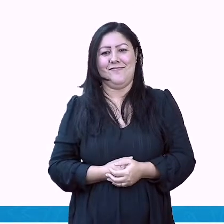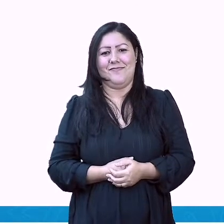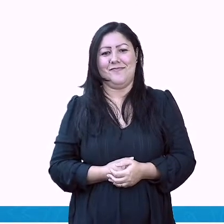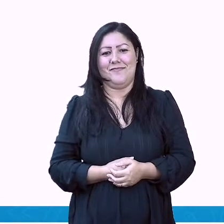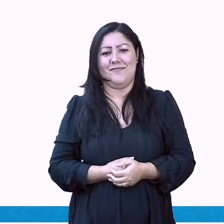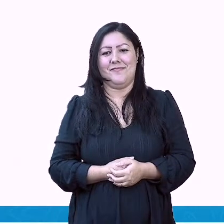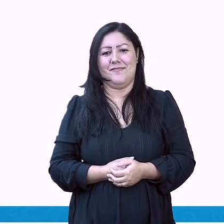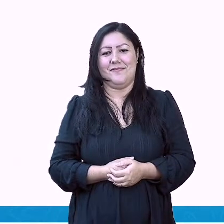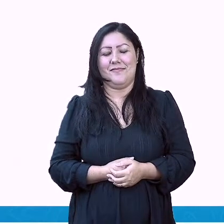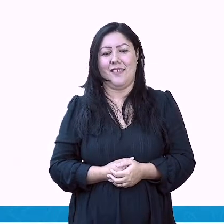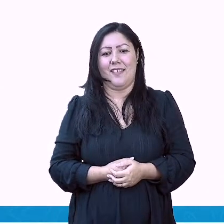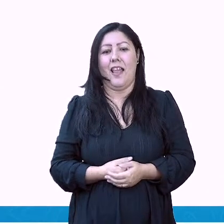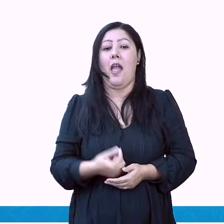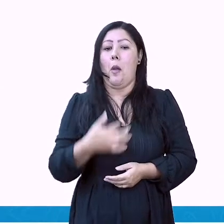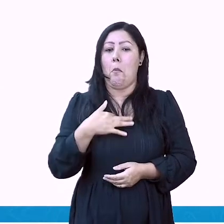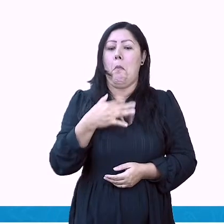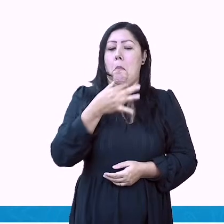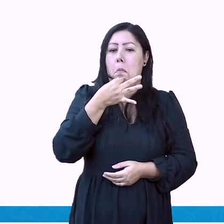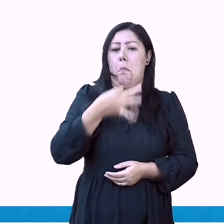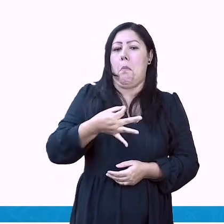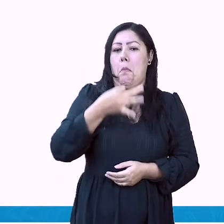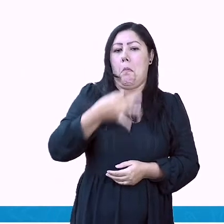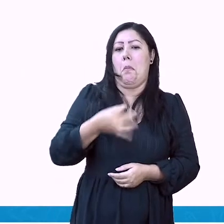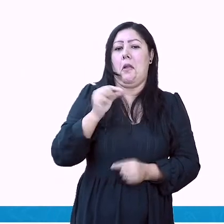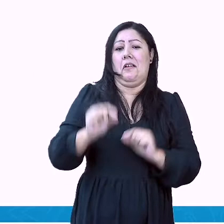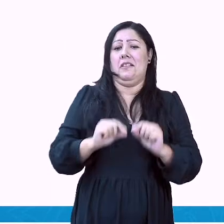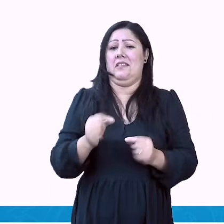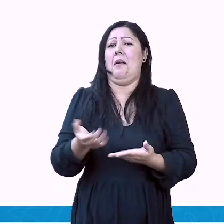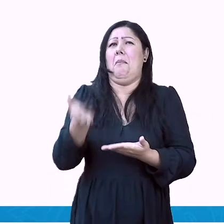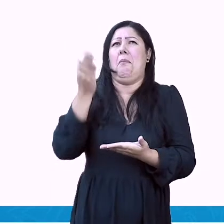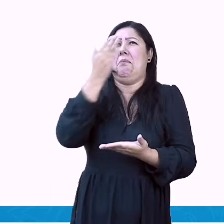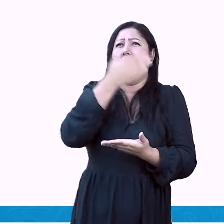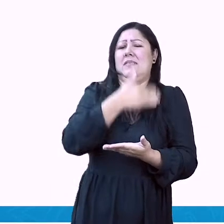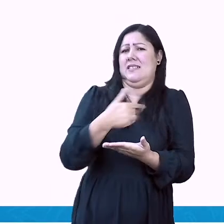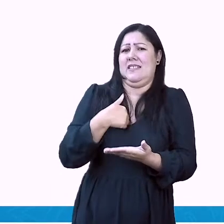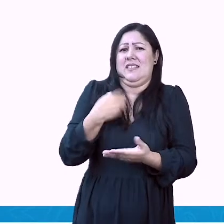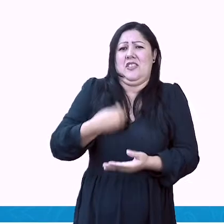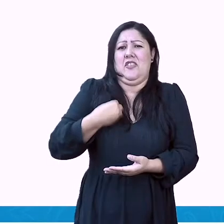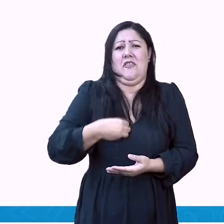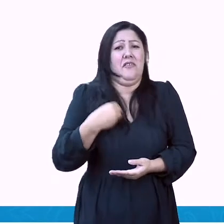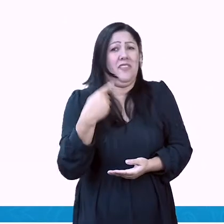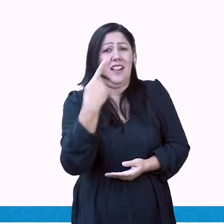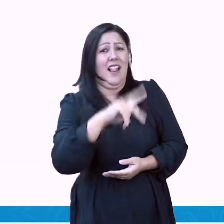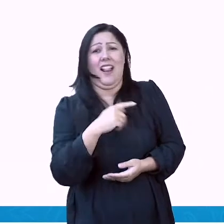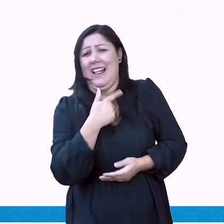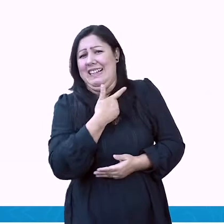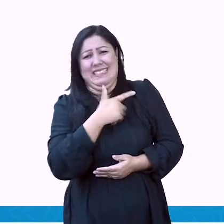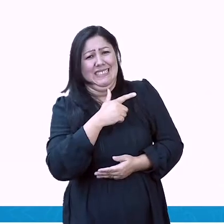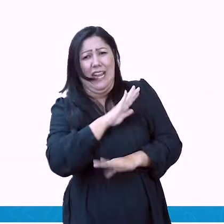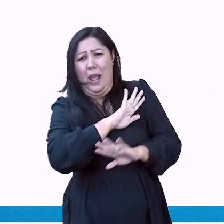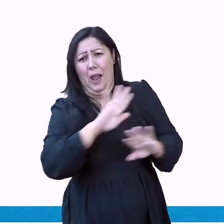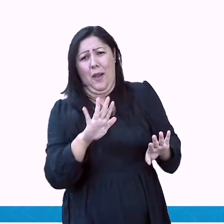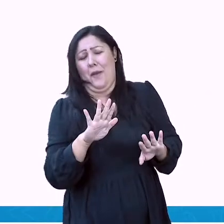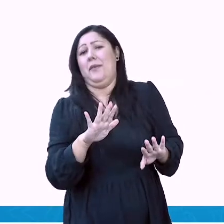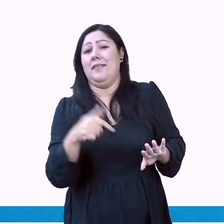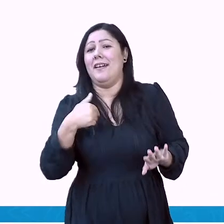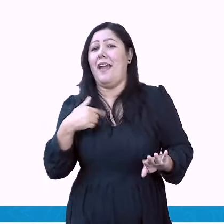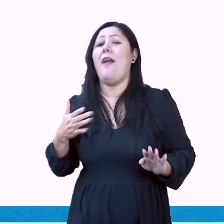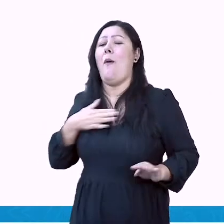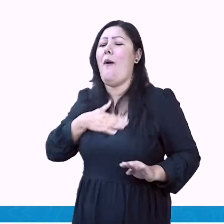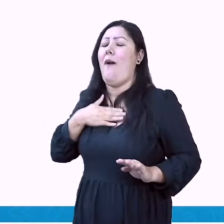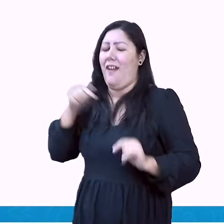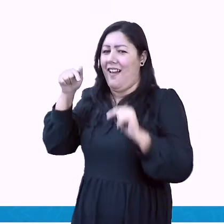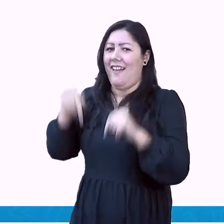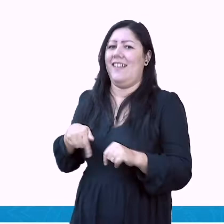para vocês que eu não gostaria de ter vivido em outra época desse planeta, não. Eu estou muito feliz por viver